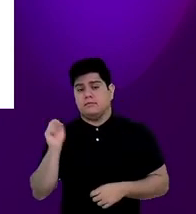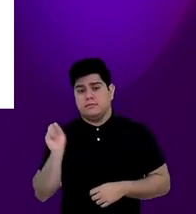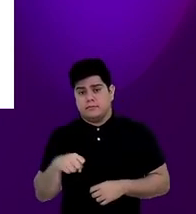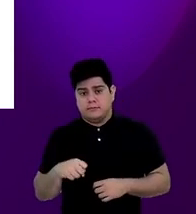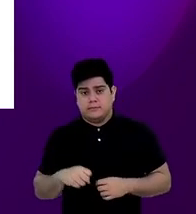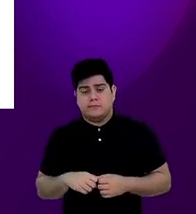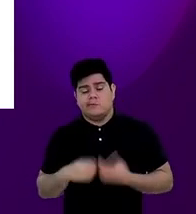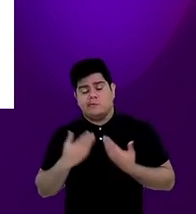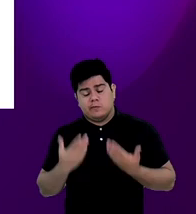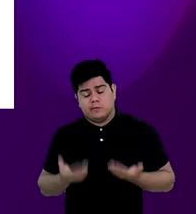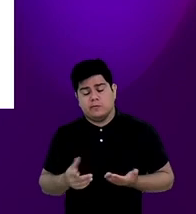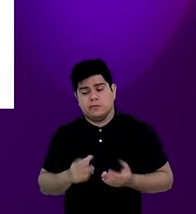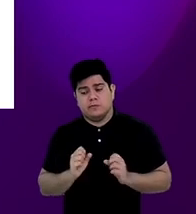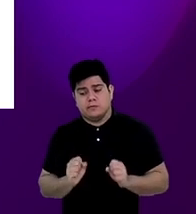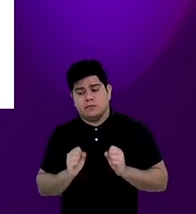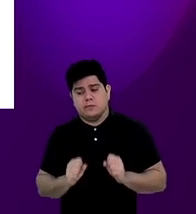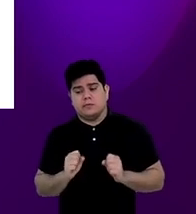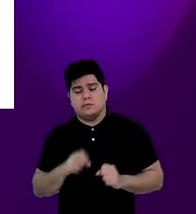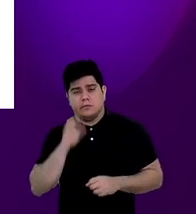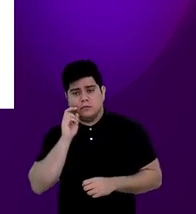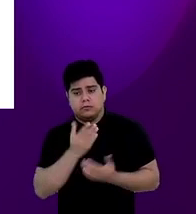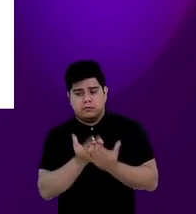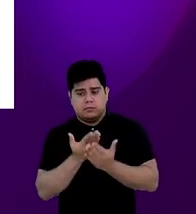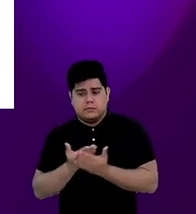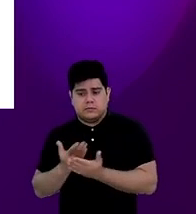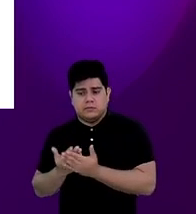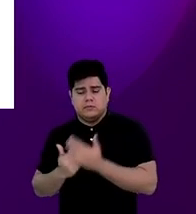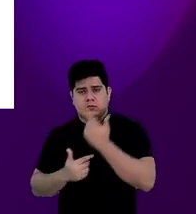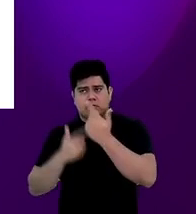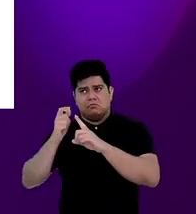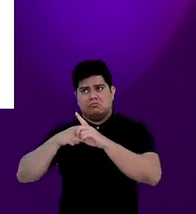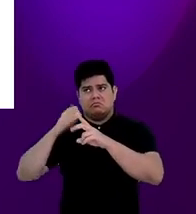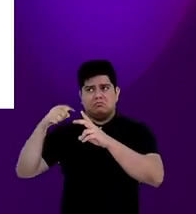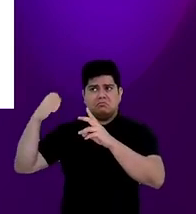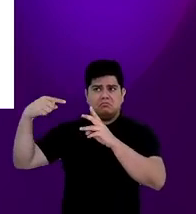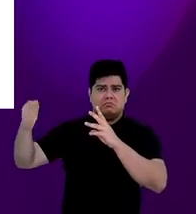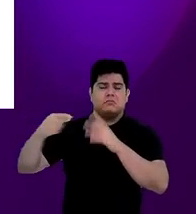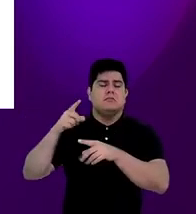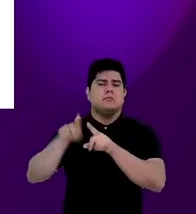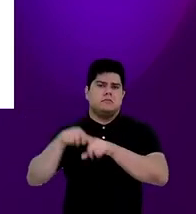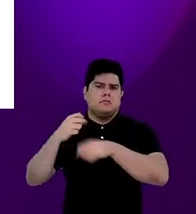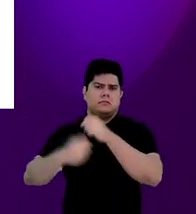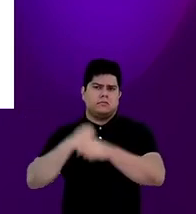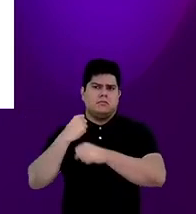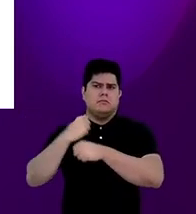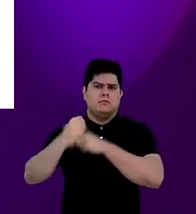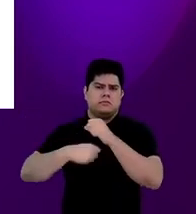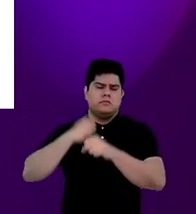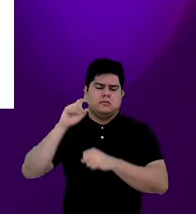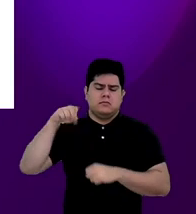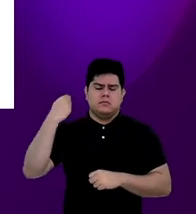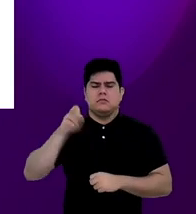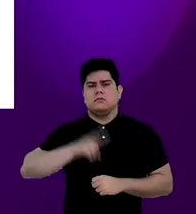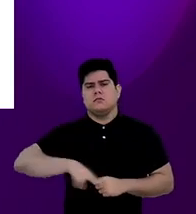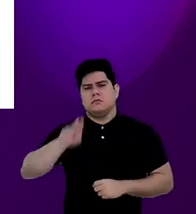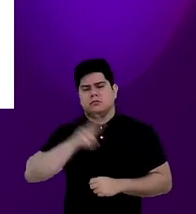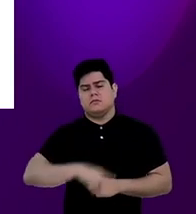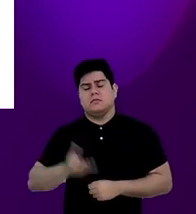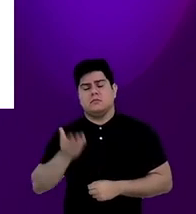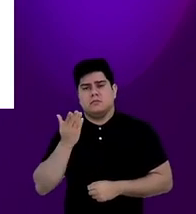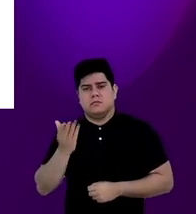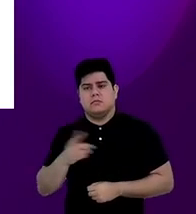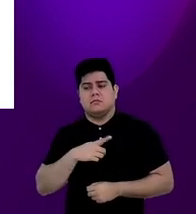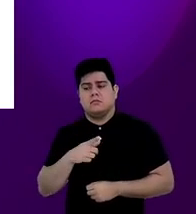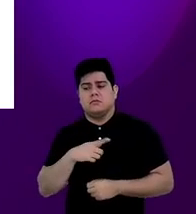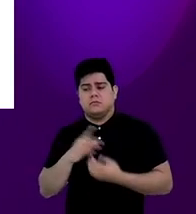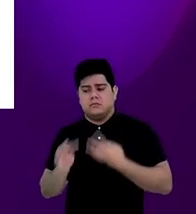gente deve estar vendo vários estudos nos próximos meses, nos próximos anos, de utilização dessas terapias